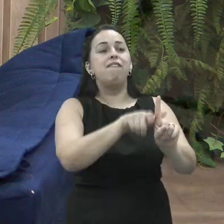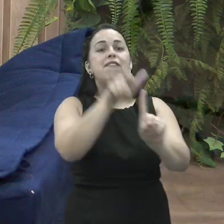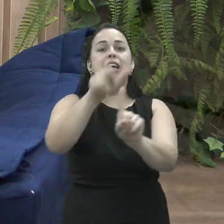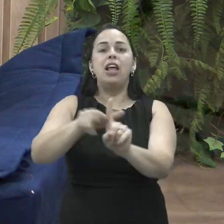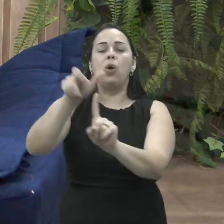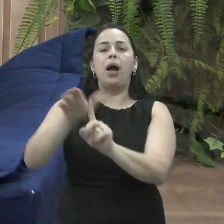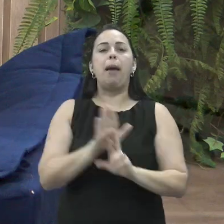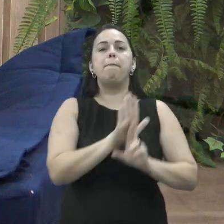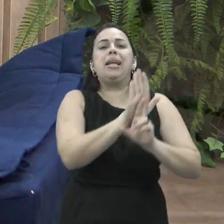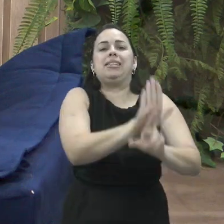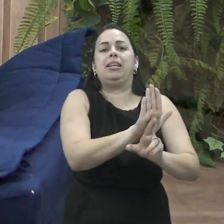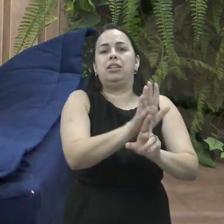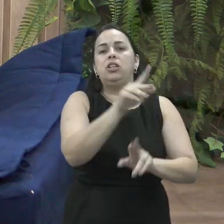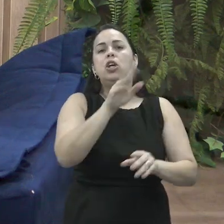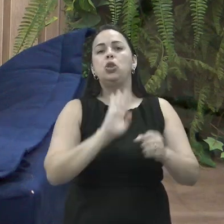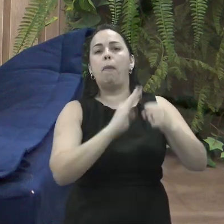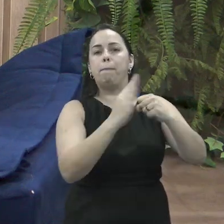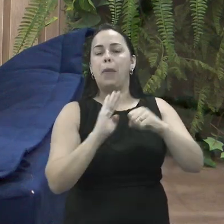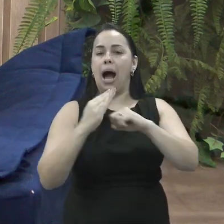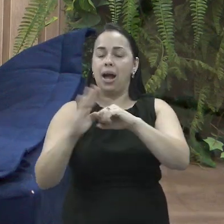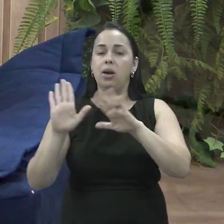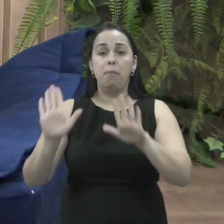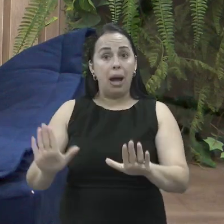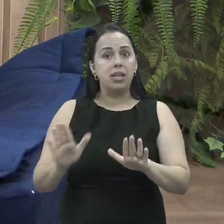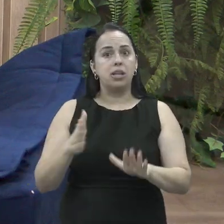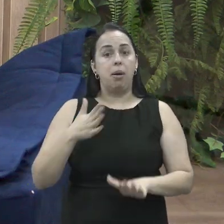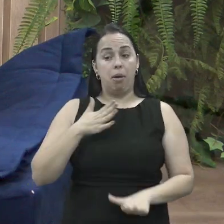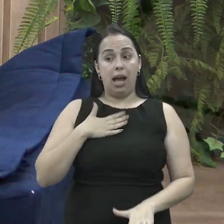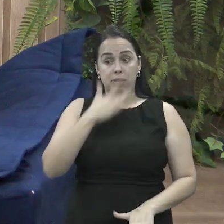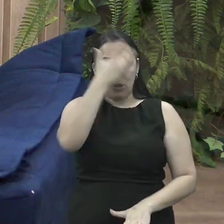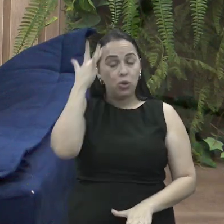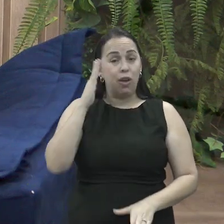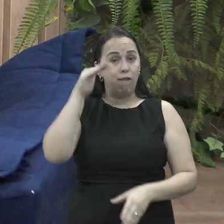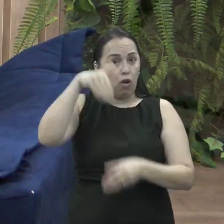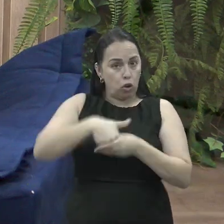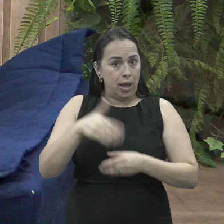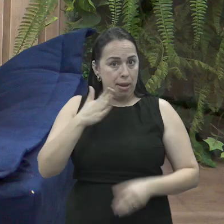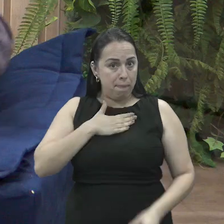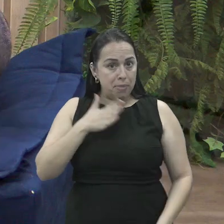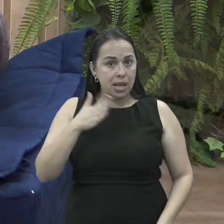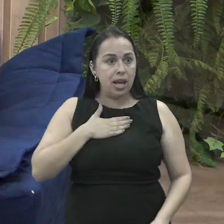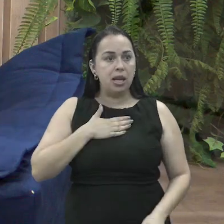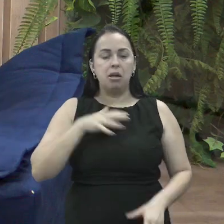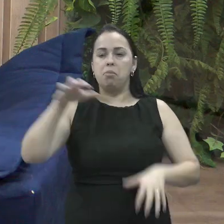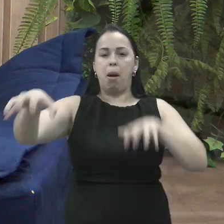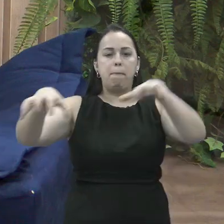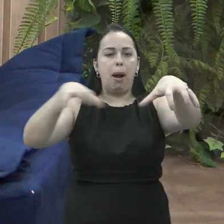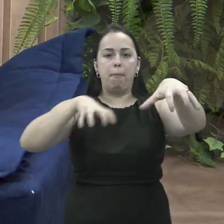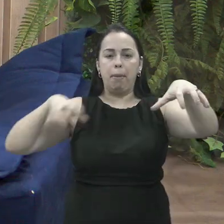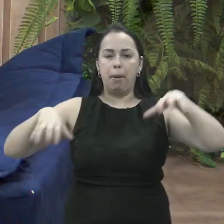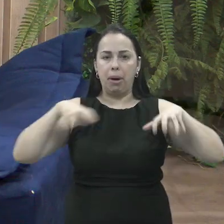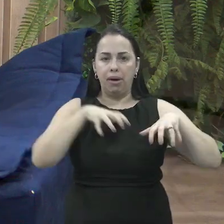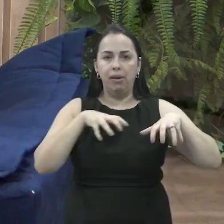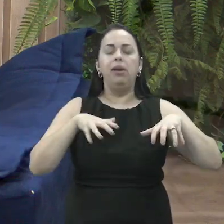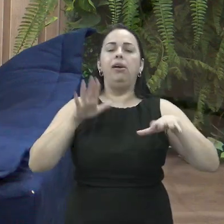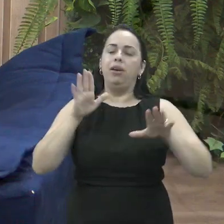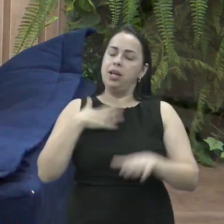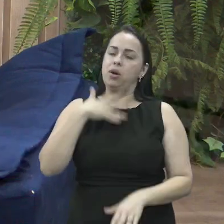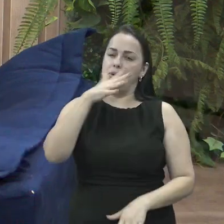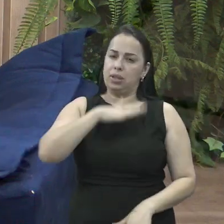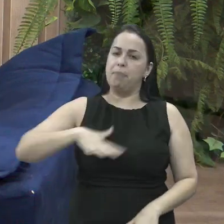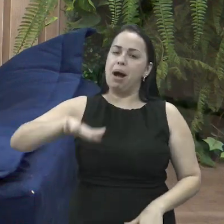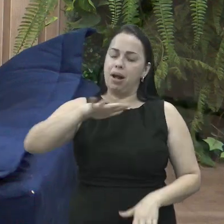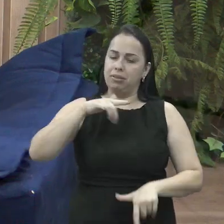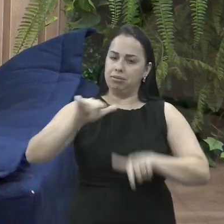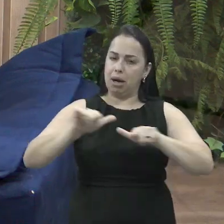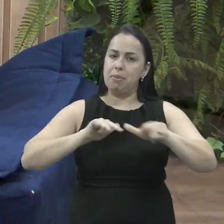bairro, o vereador do bairro tal. Eu não tive nenhuma urna que eu não tive voto. Então o meu voto ele é espalhado pela cidade como um todo. Eu sou da área de gestão,